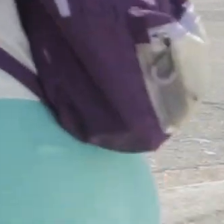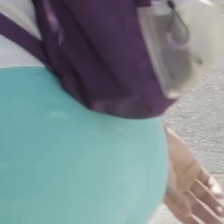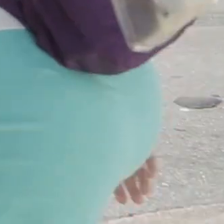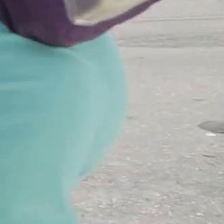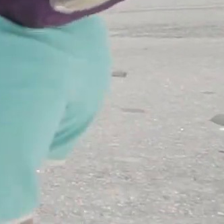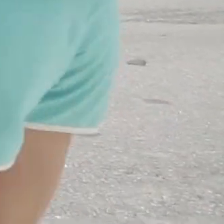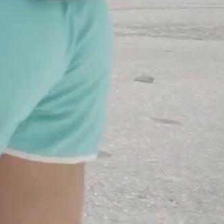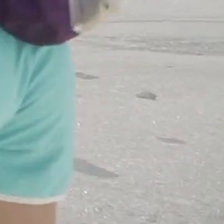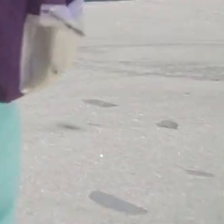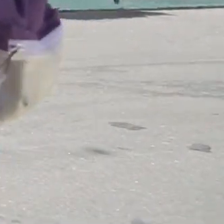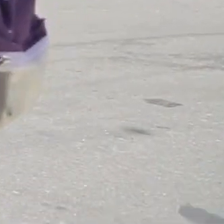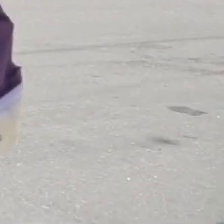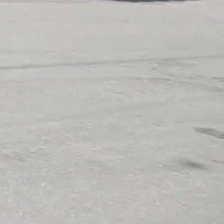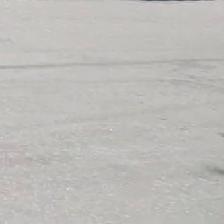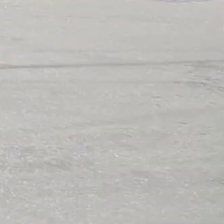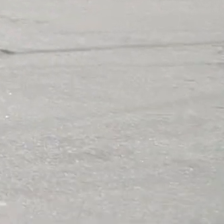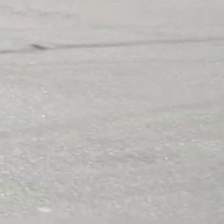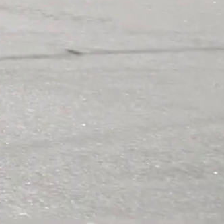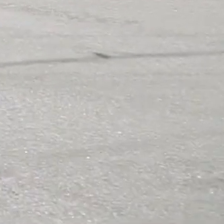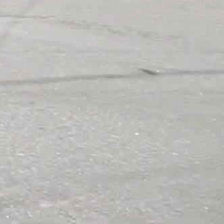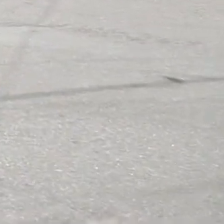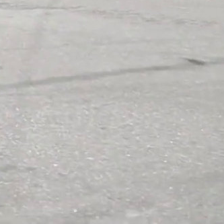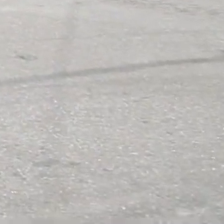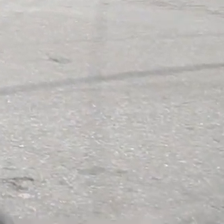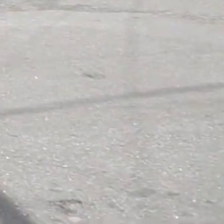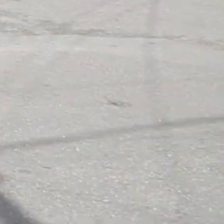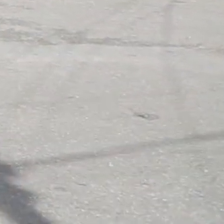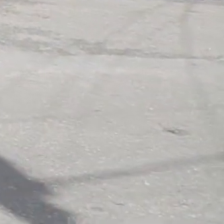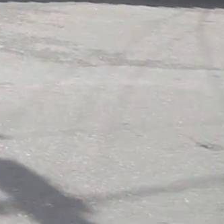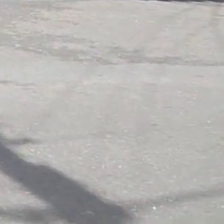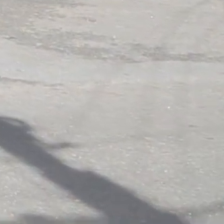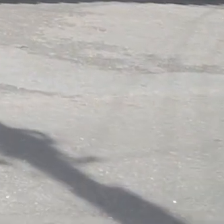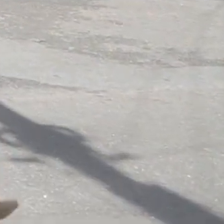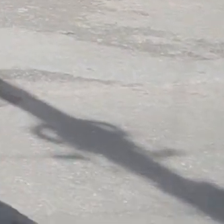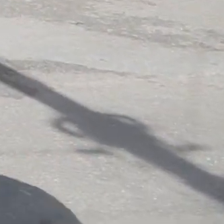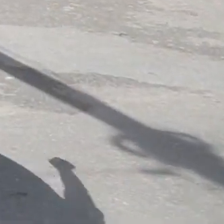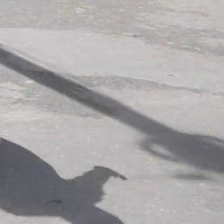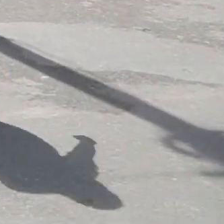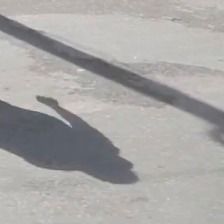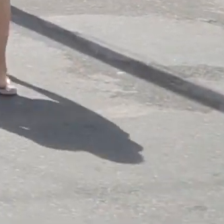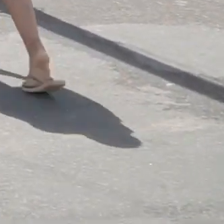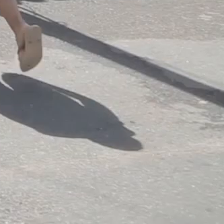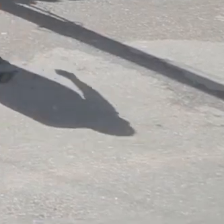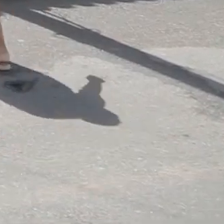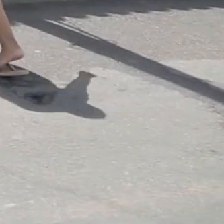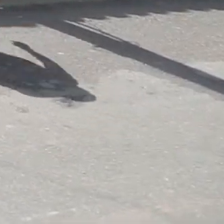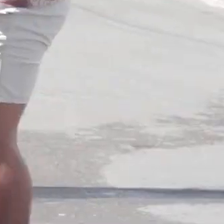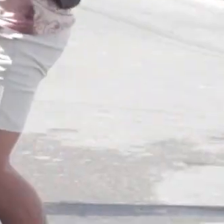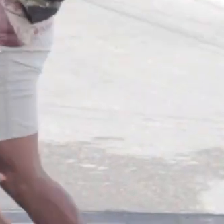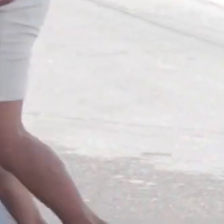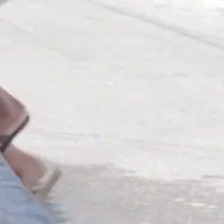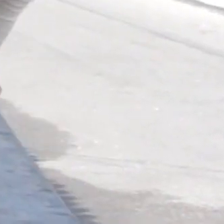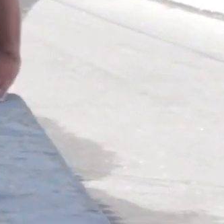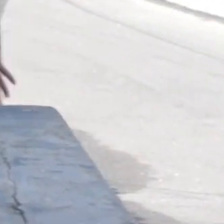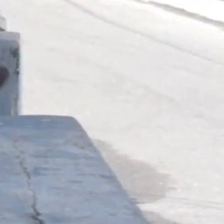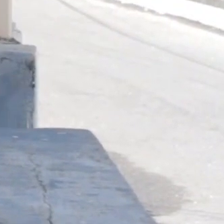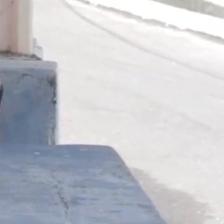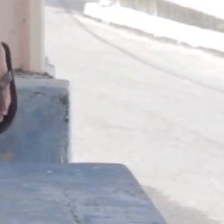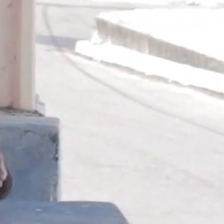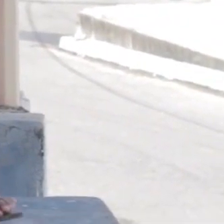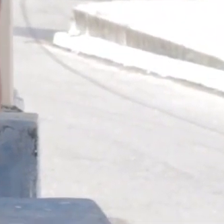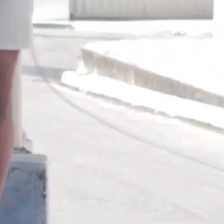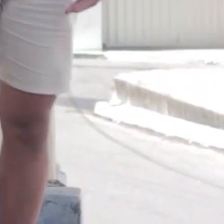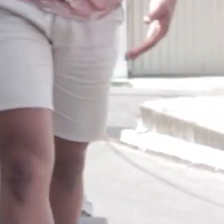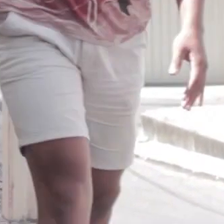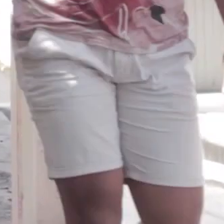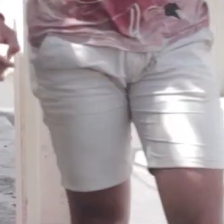Veste blusa branca e short azul. John tem a cabeça raspada nas laterais e dreads longos com fios coloridos presos. Veste camisa estampada e